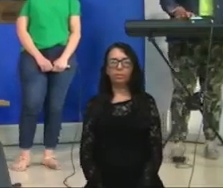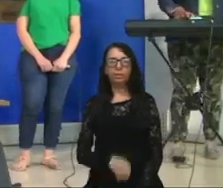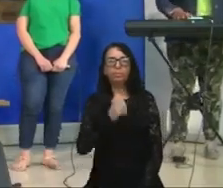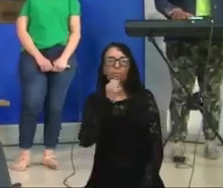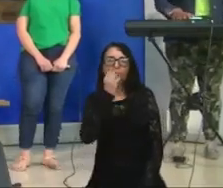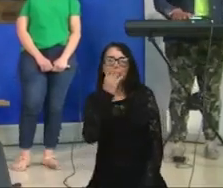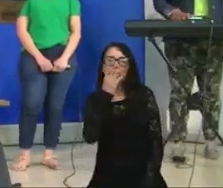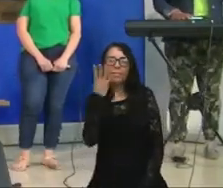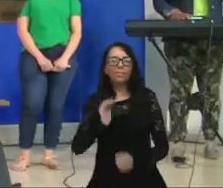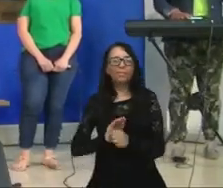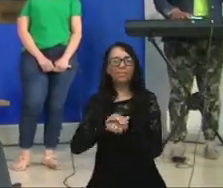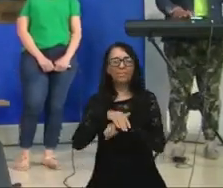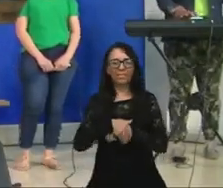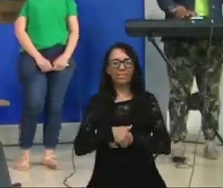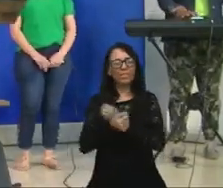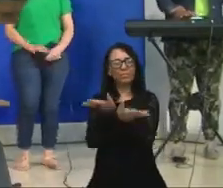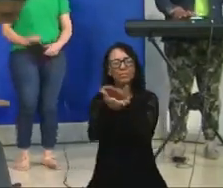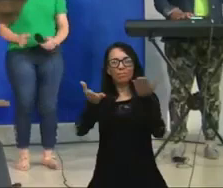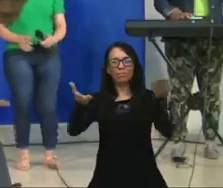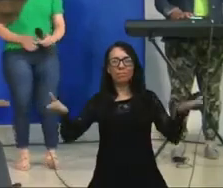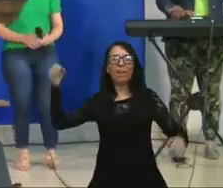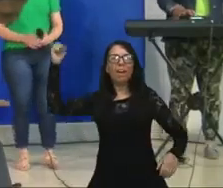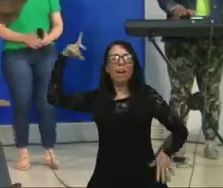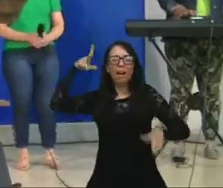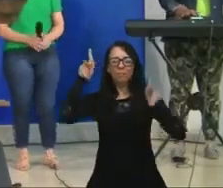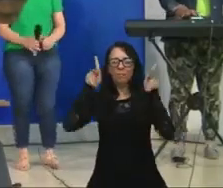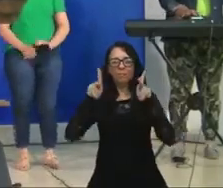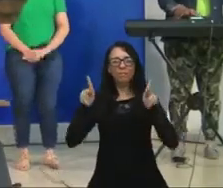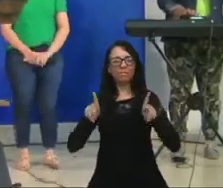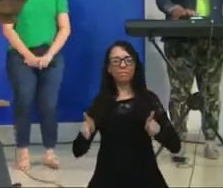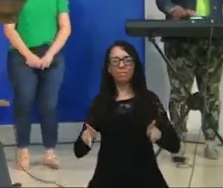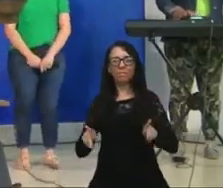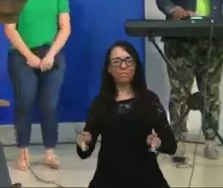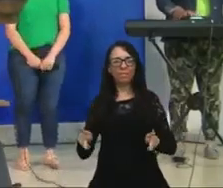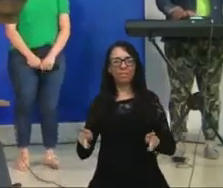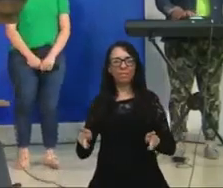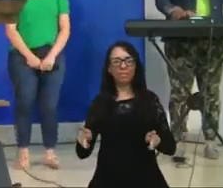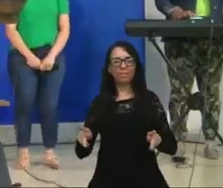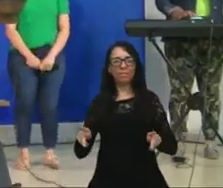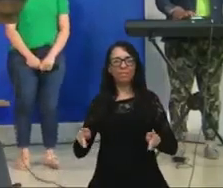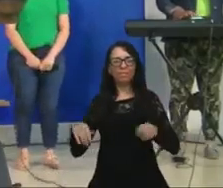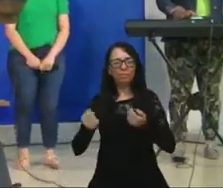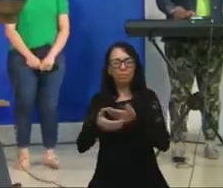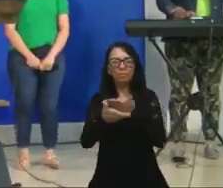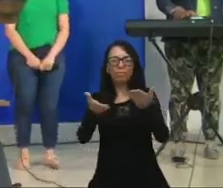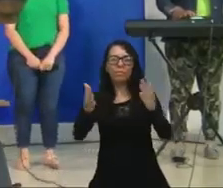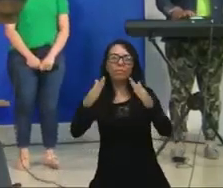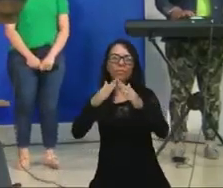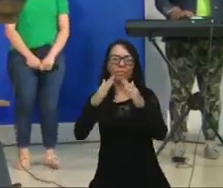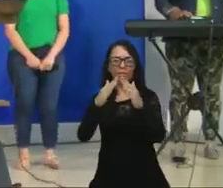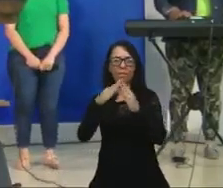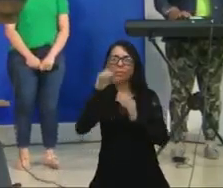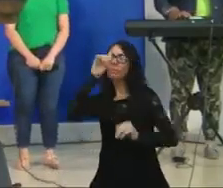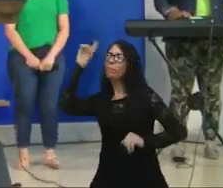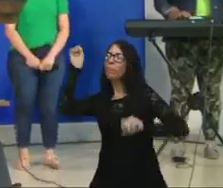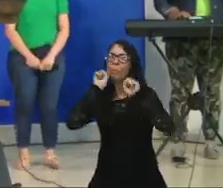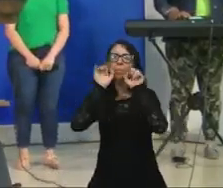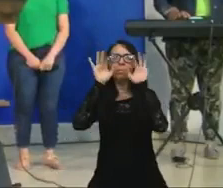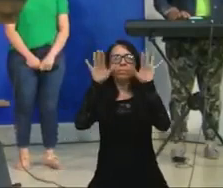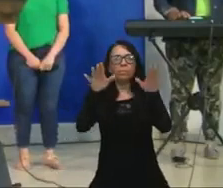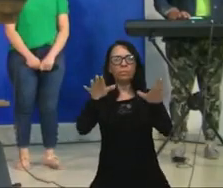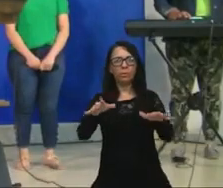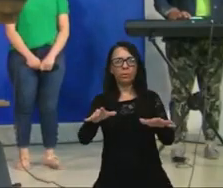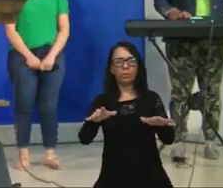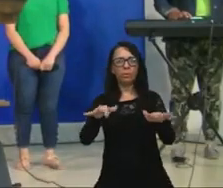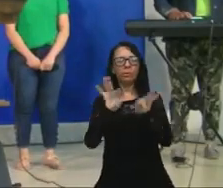Boa noite a todos, que a graça e a paz estejam com todos vocês em casa, que Deus abençoe a cada uma de suas famílias, que